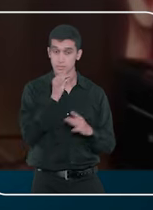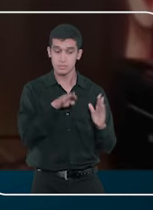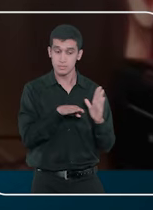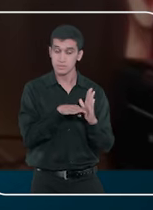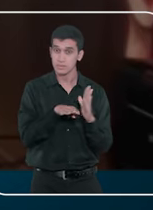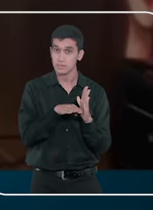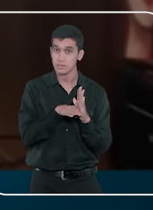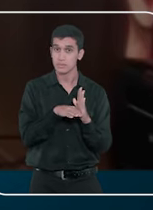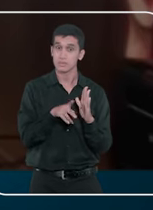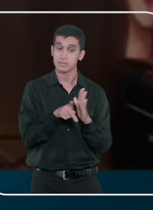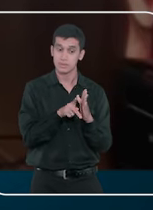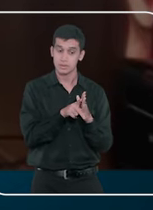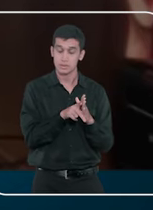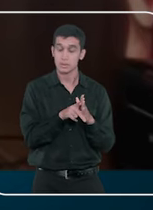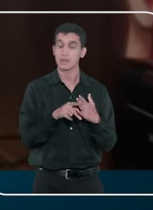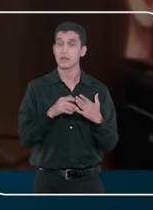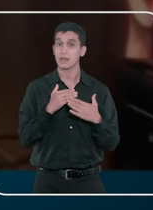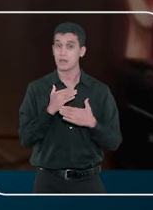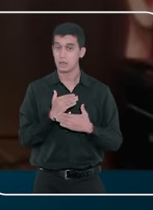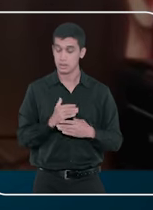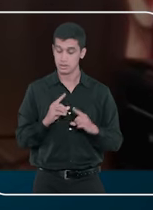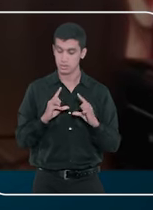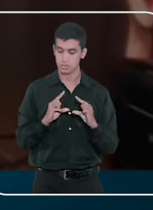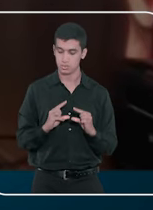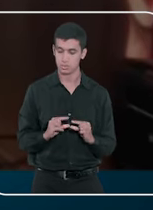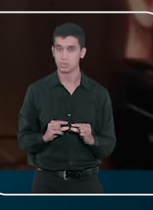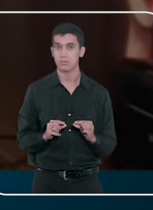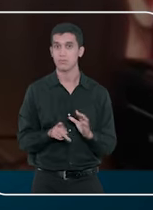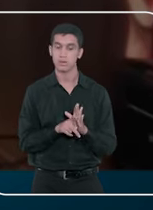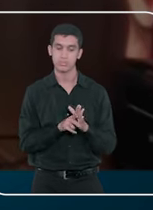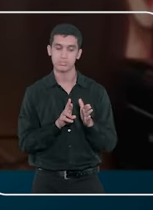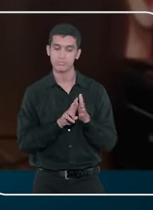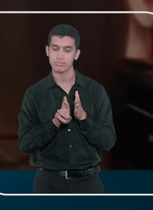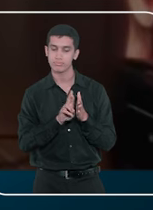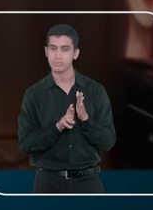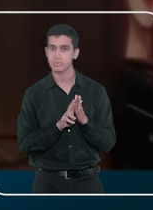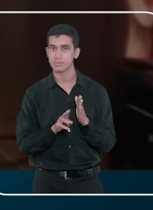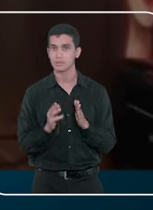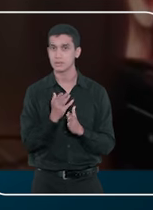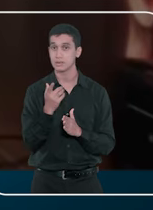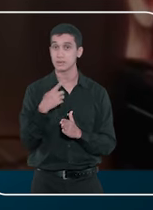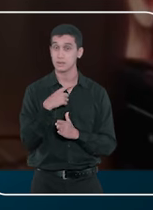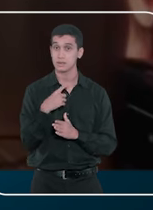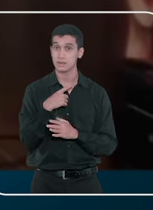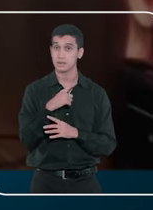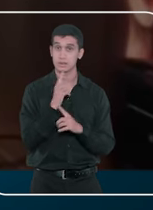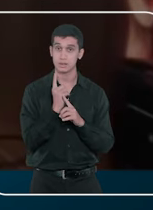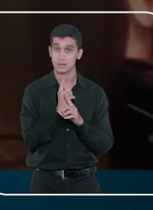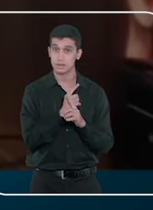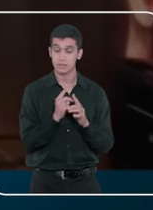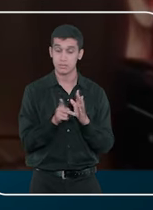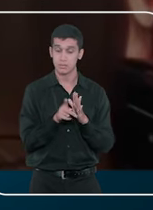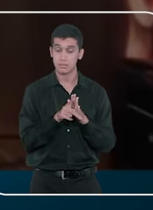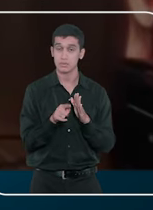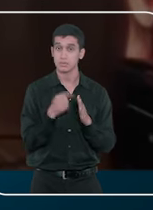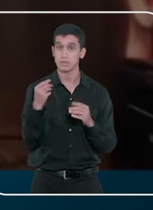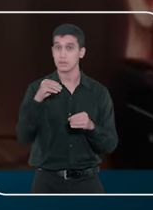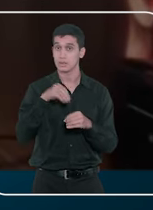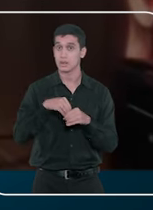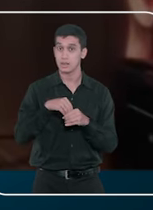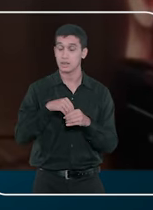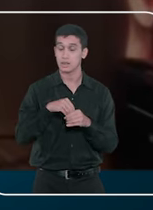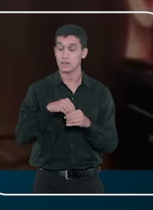de abrandamentos de soluções que são de uma imposição